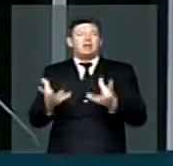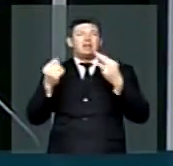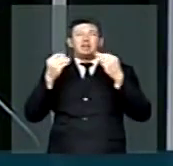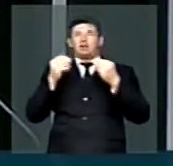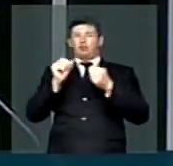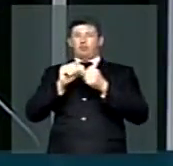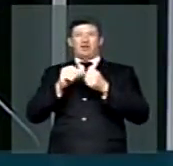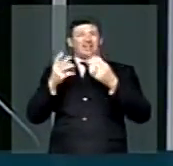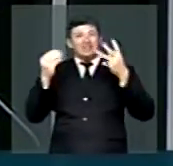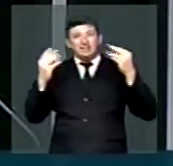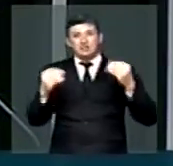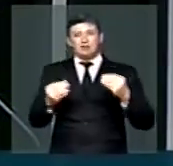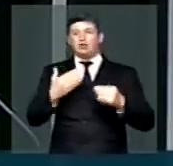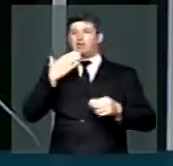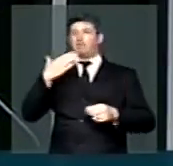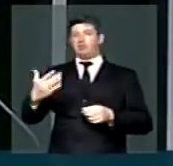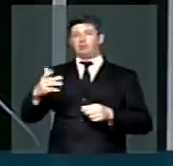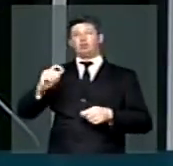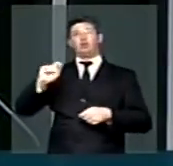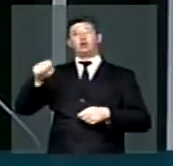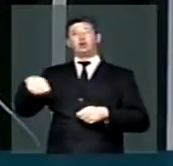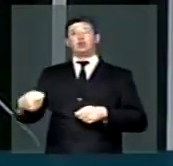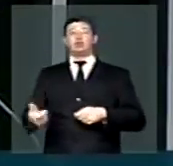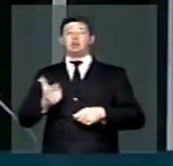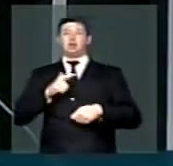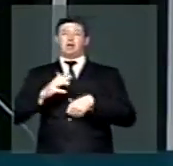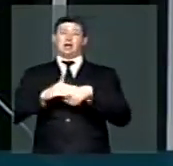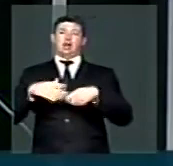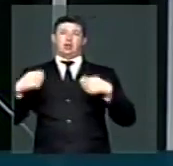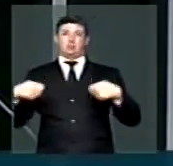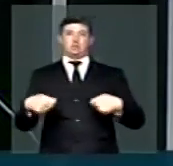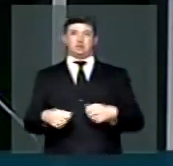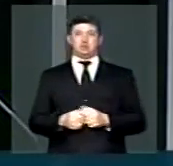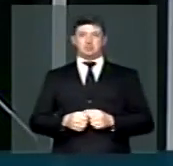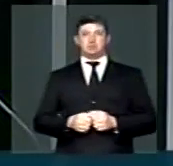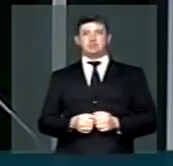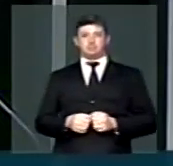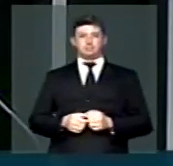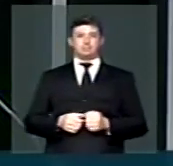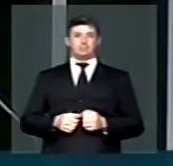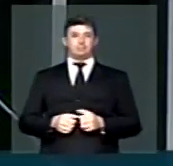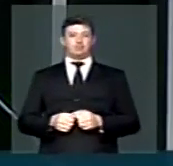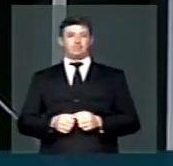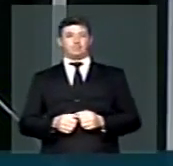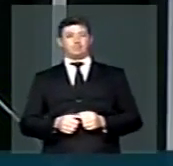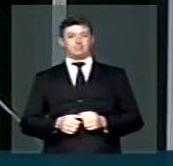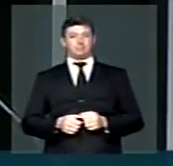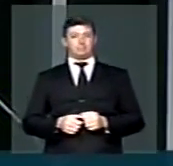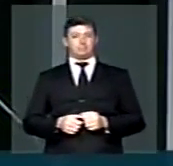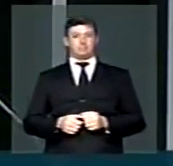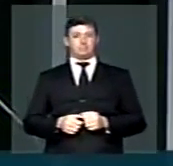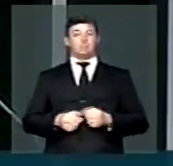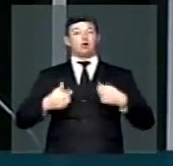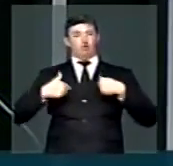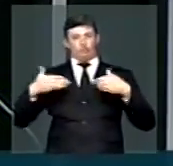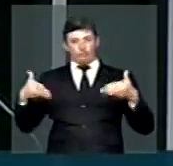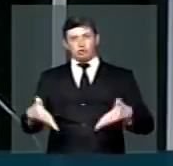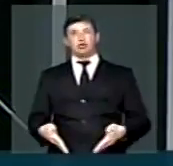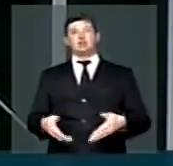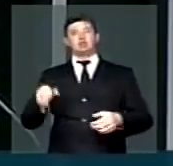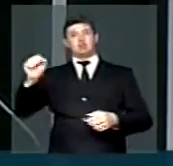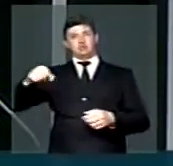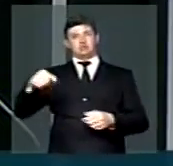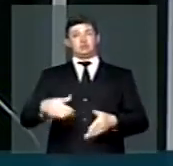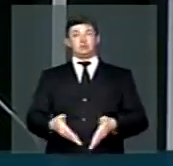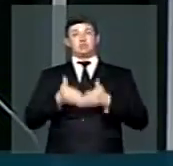em favor daqueles que precisam de carinho, amor e compreensão. Vem aqui sim fazer